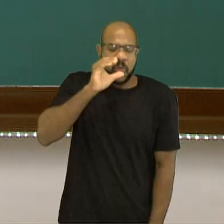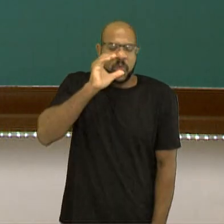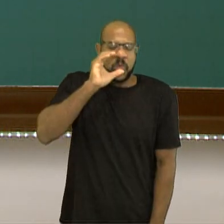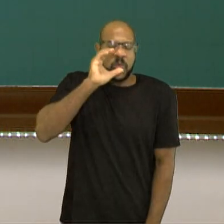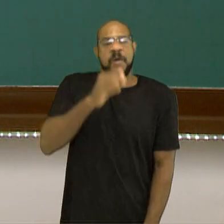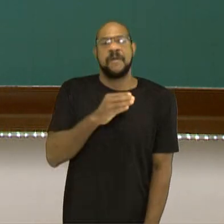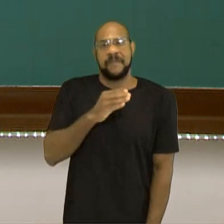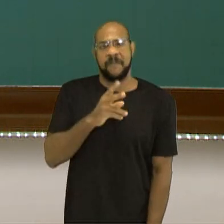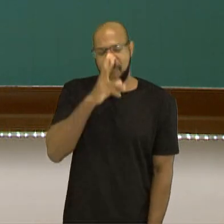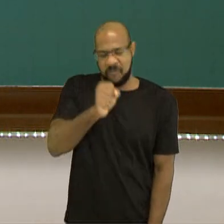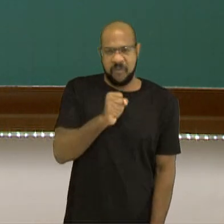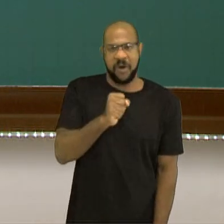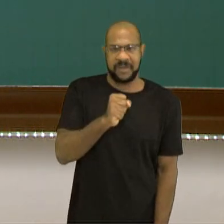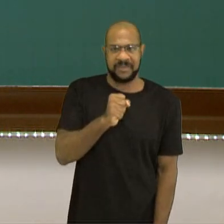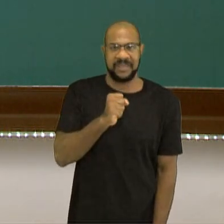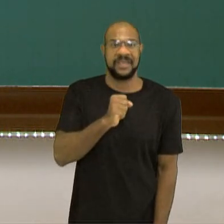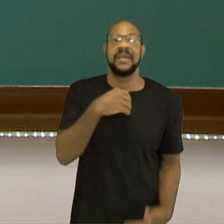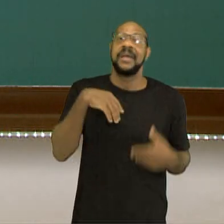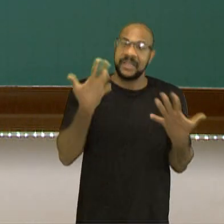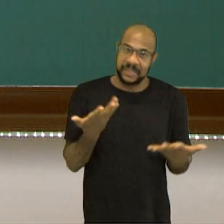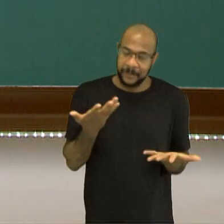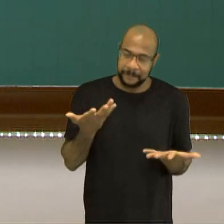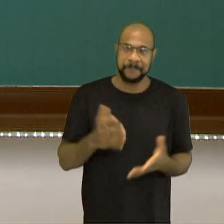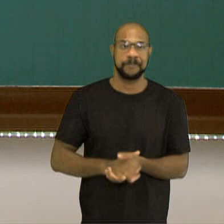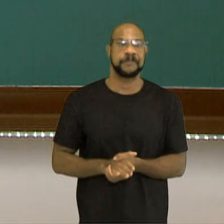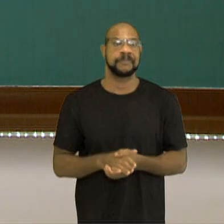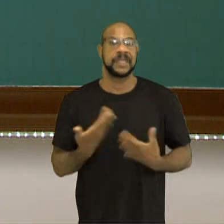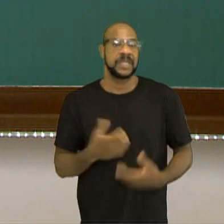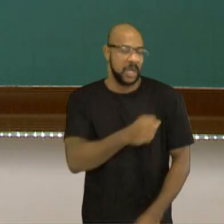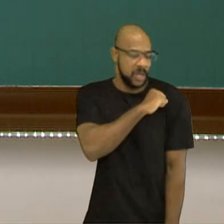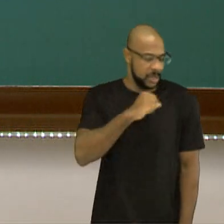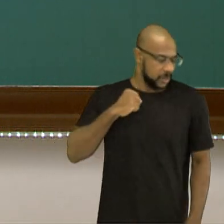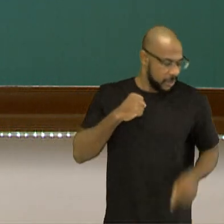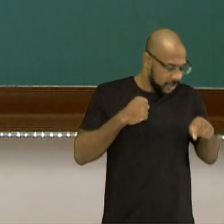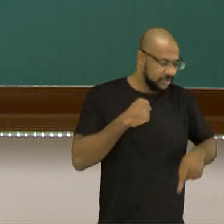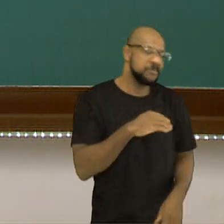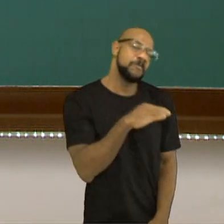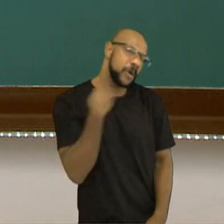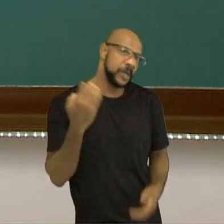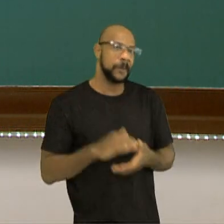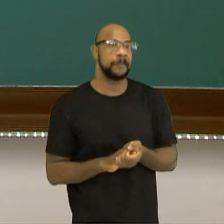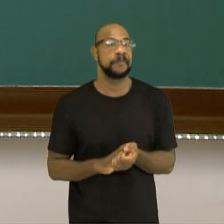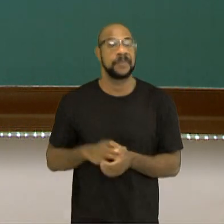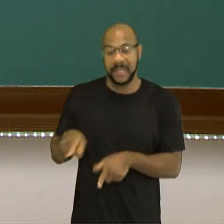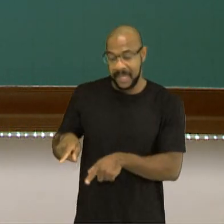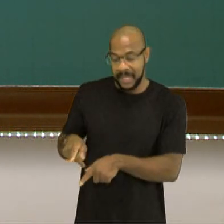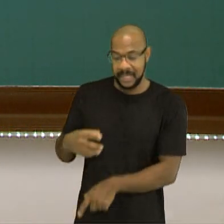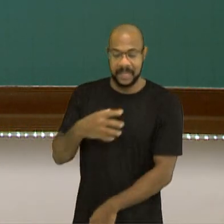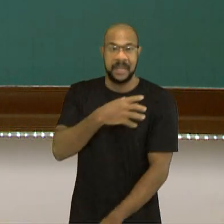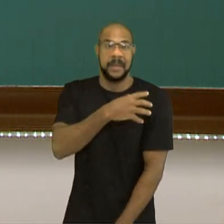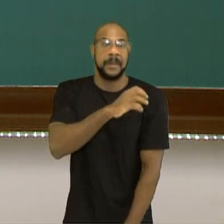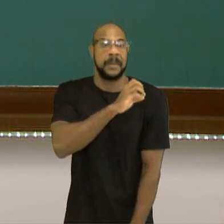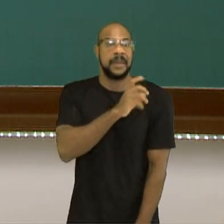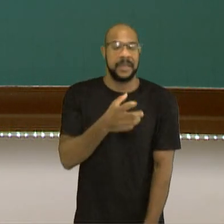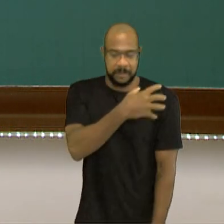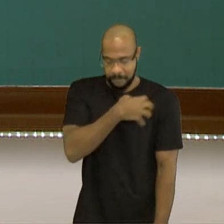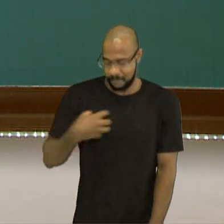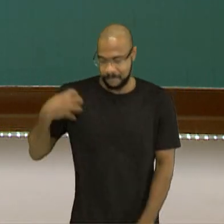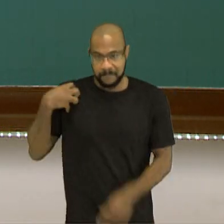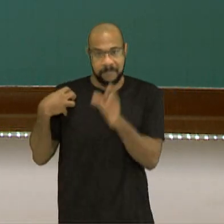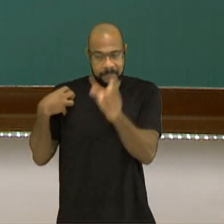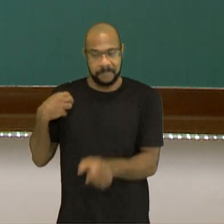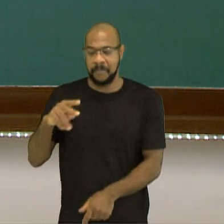ficou extremamente abalado com este evento, triste mesmo, mas resolveu superar este